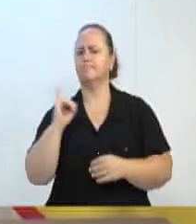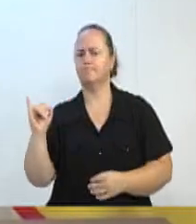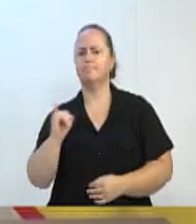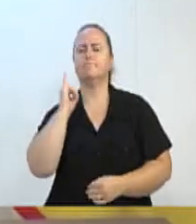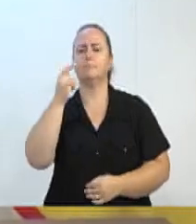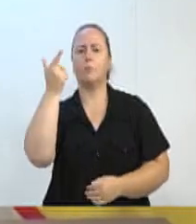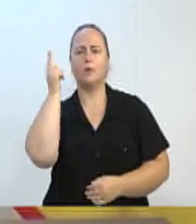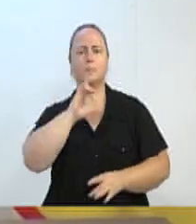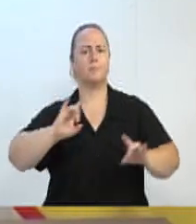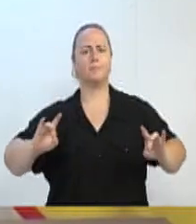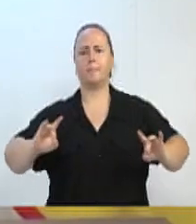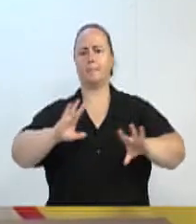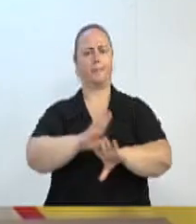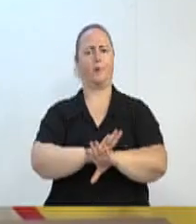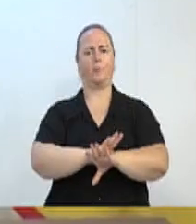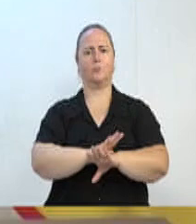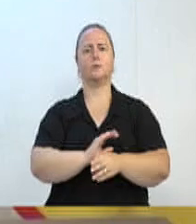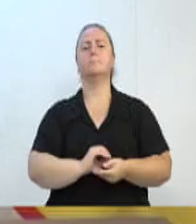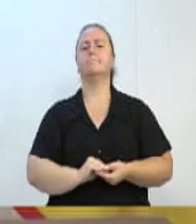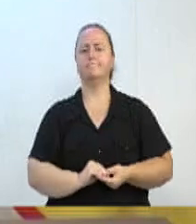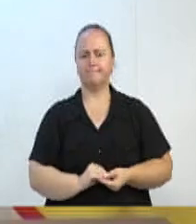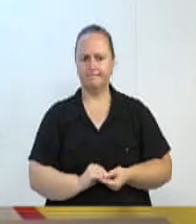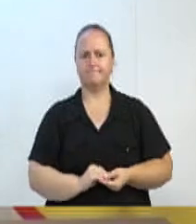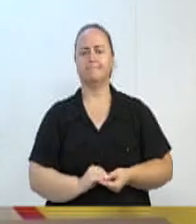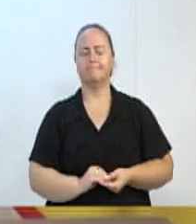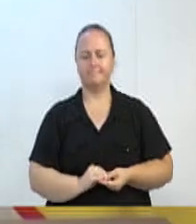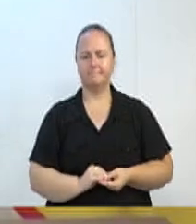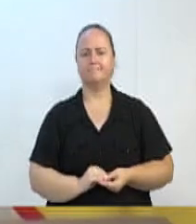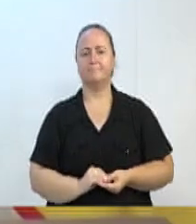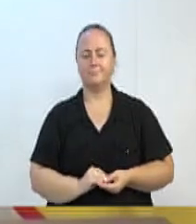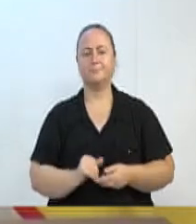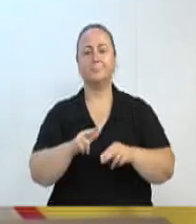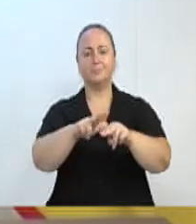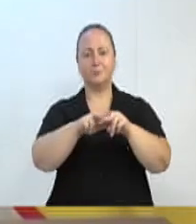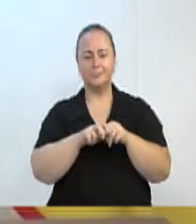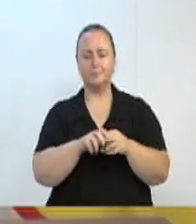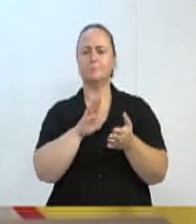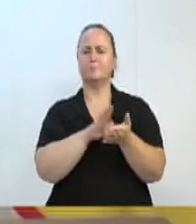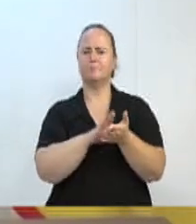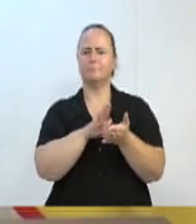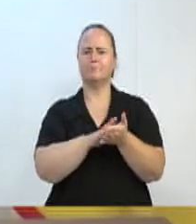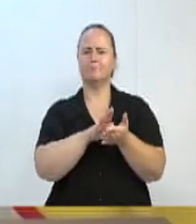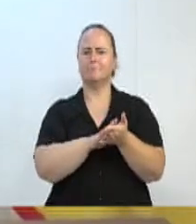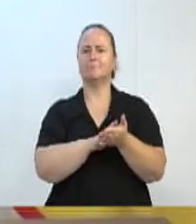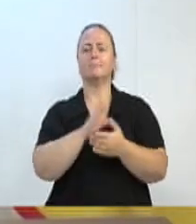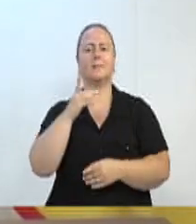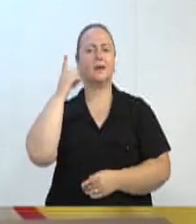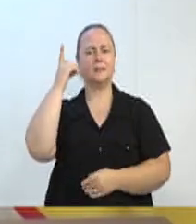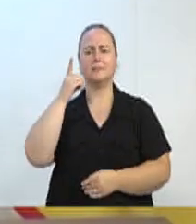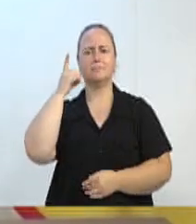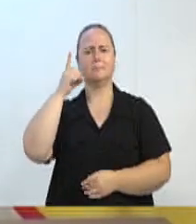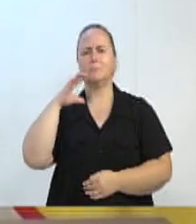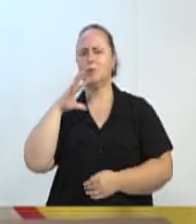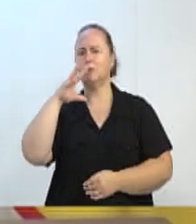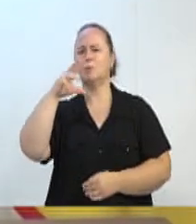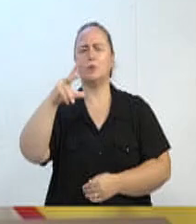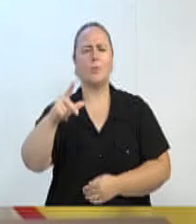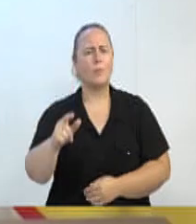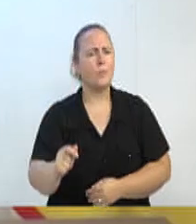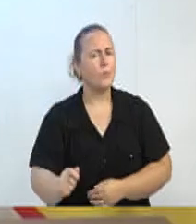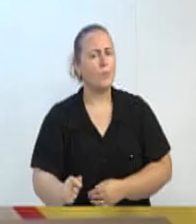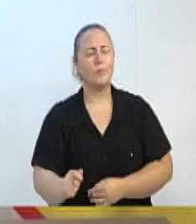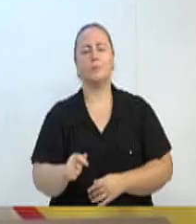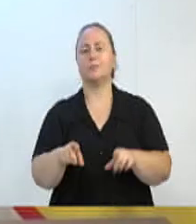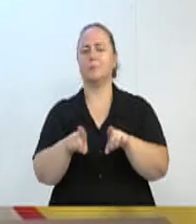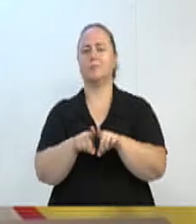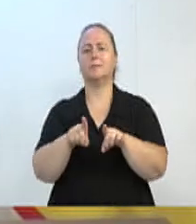que esse sonho virasse realidade quero com isso parabenizar todos os deputados deputados dos mais variadas siglas partidárias